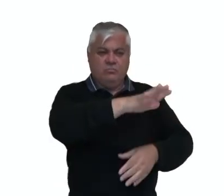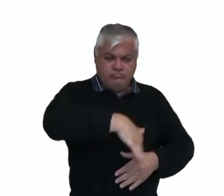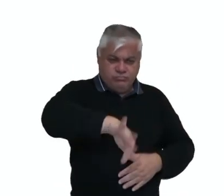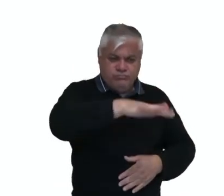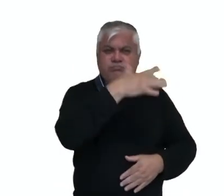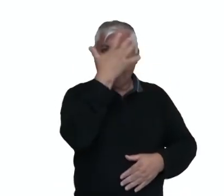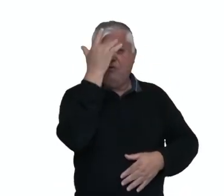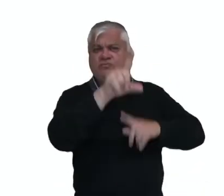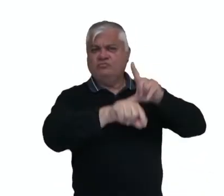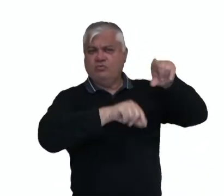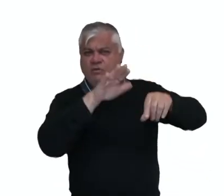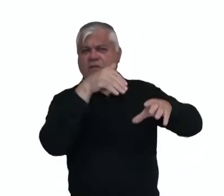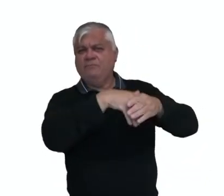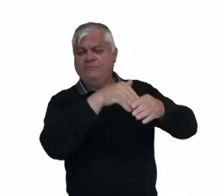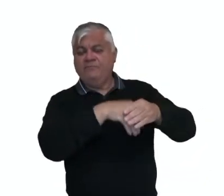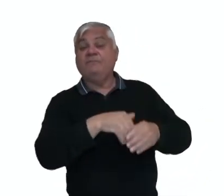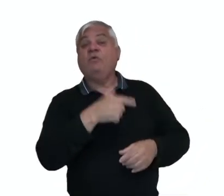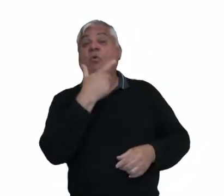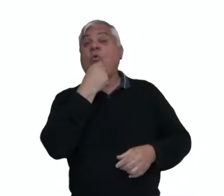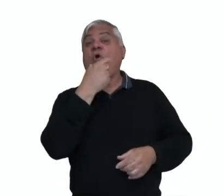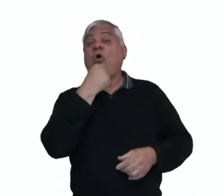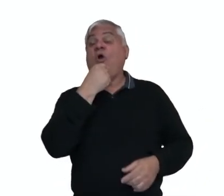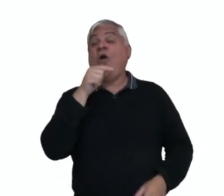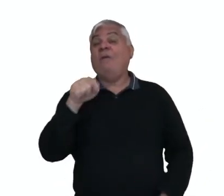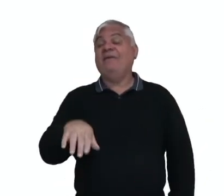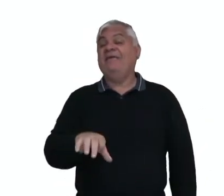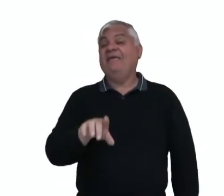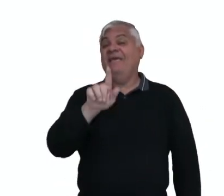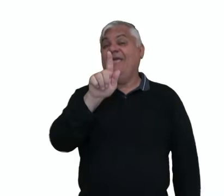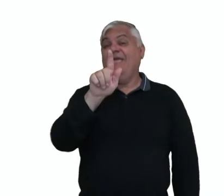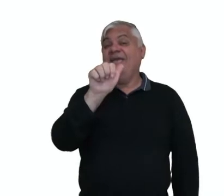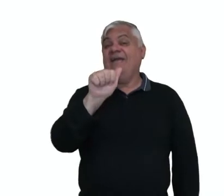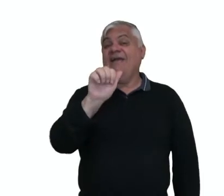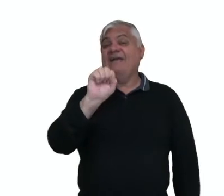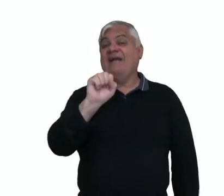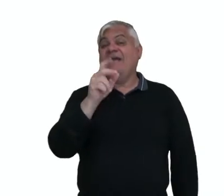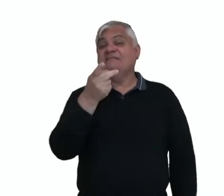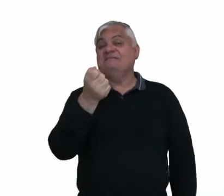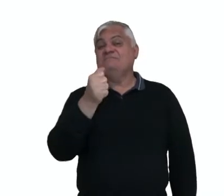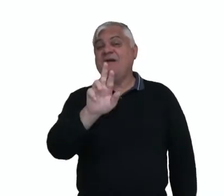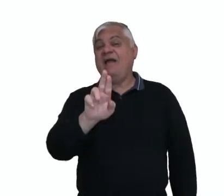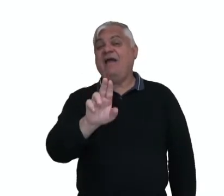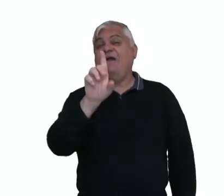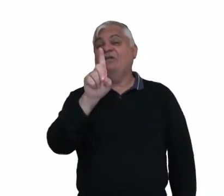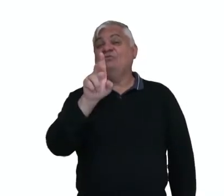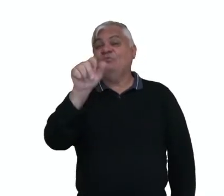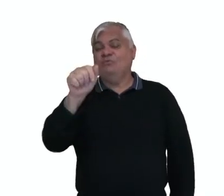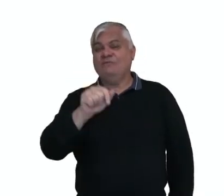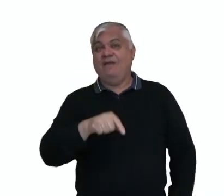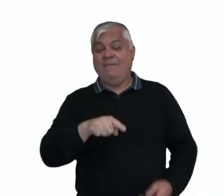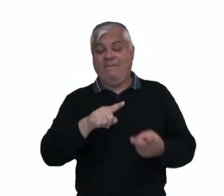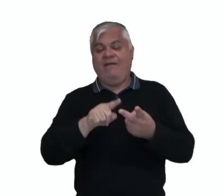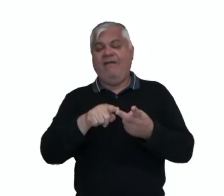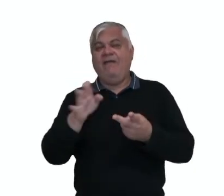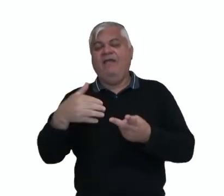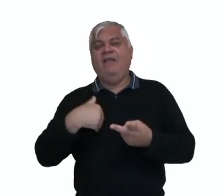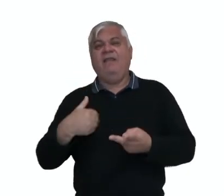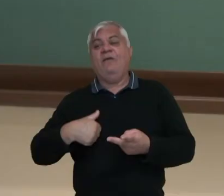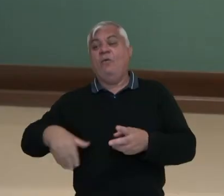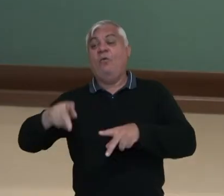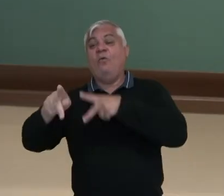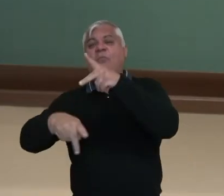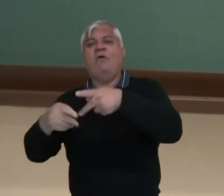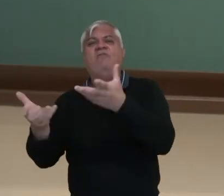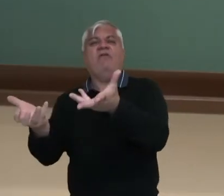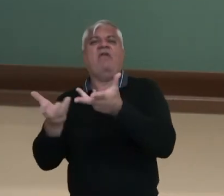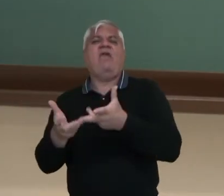de Eurico Gaspar Dutra, e do outro lado, às escondidas, ele incentivava o queremismo, um movimento popular